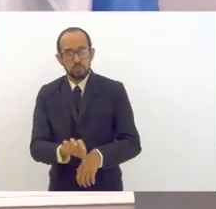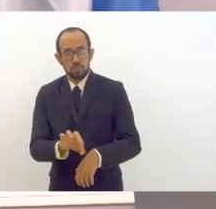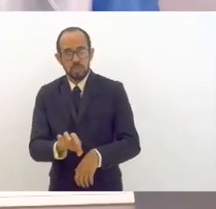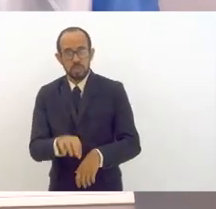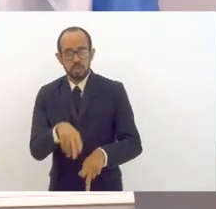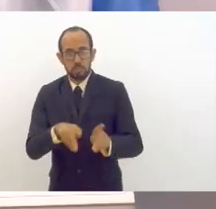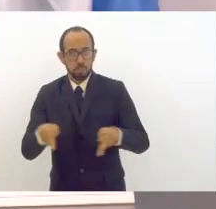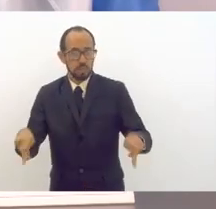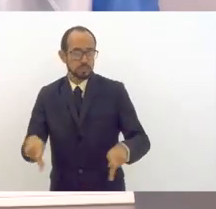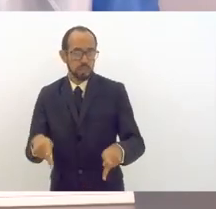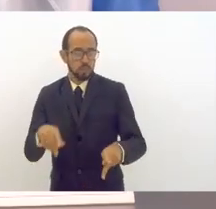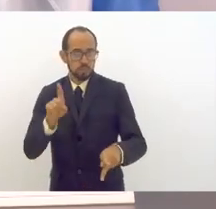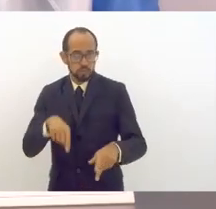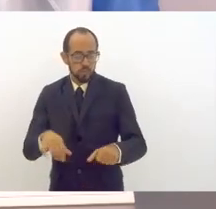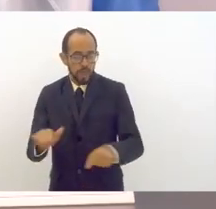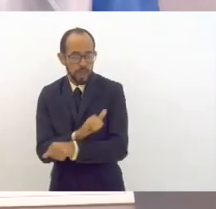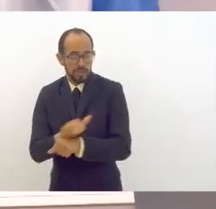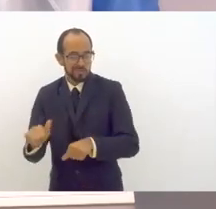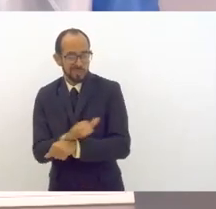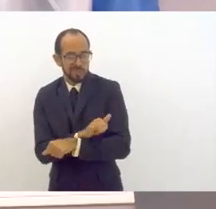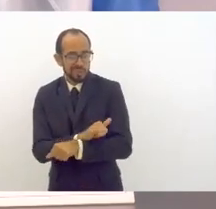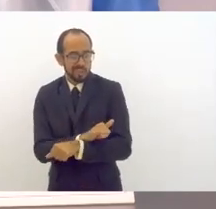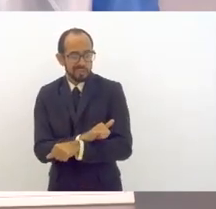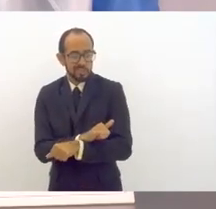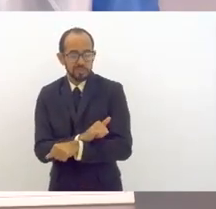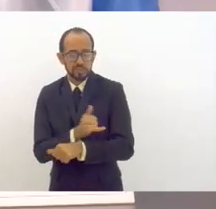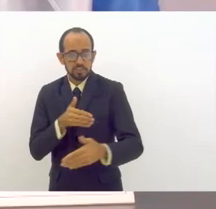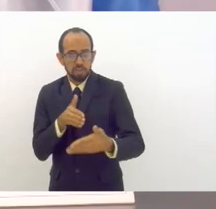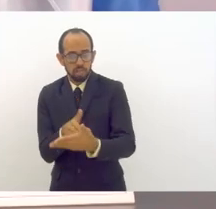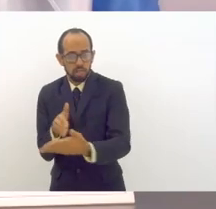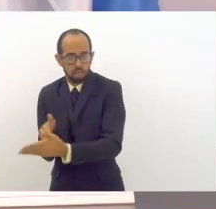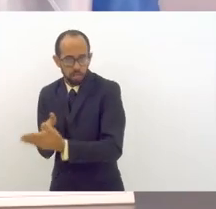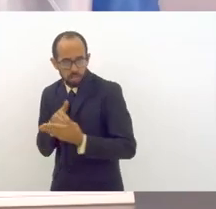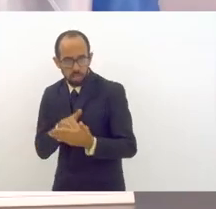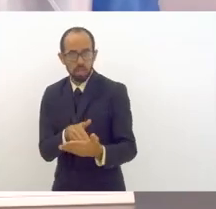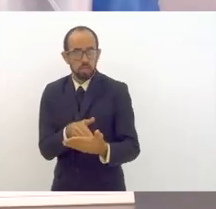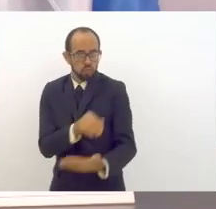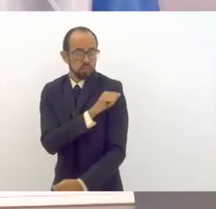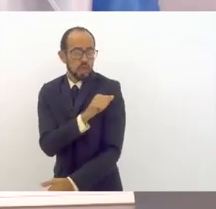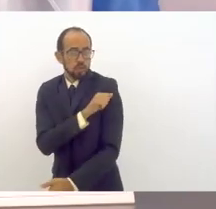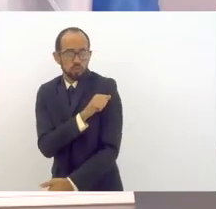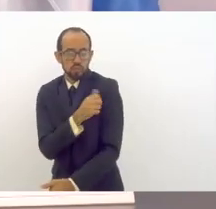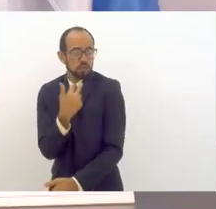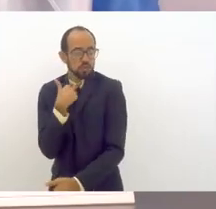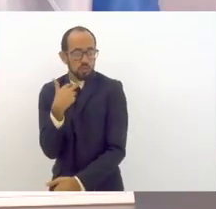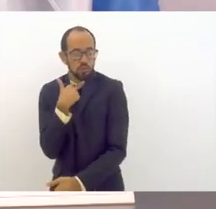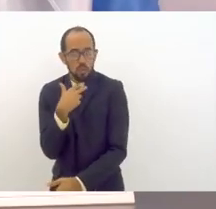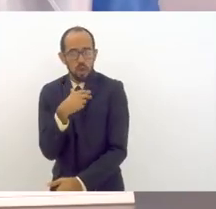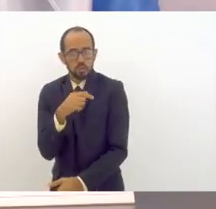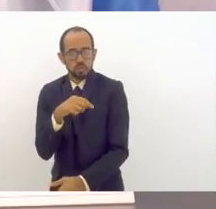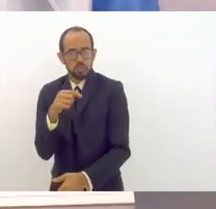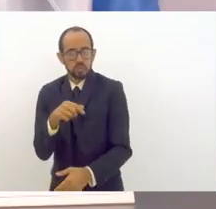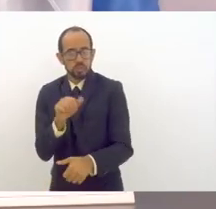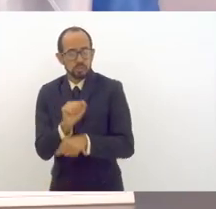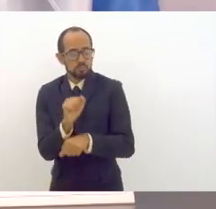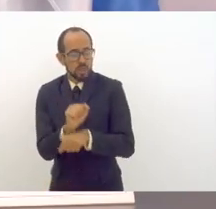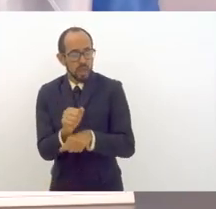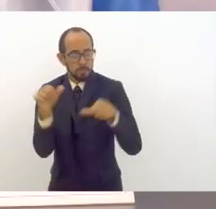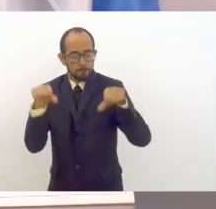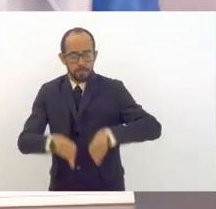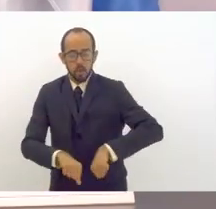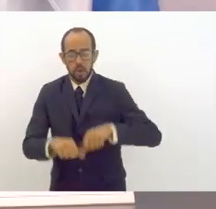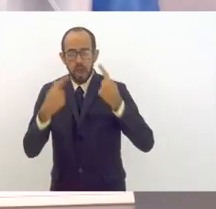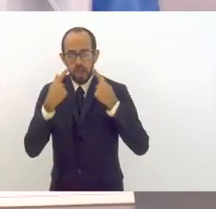funis, gargalos que estão acontecendo na trajetória escolar dos nossos estudantes, que a gente não pode deixar que se agravem para depois